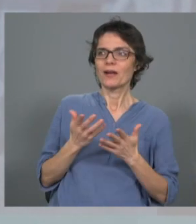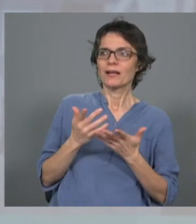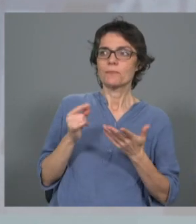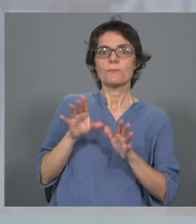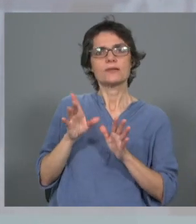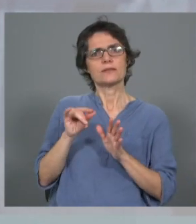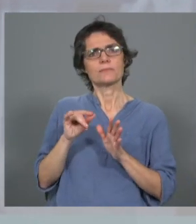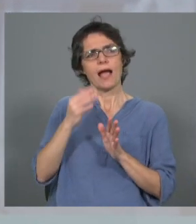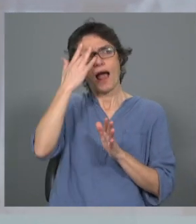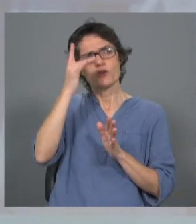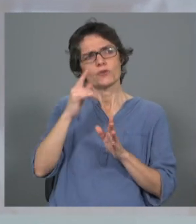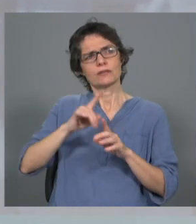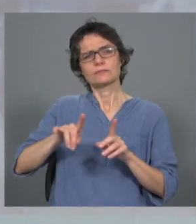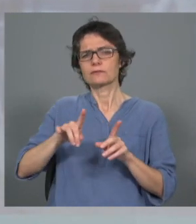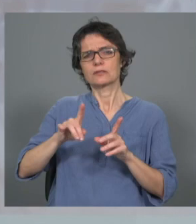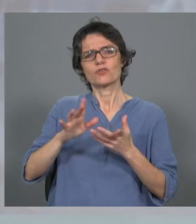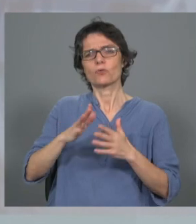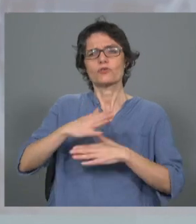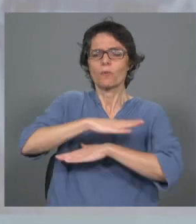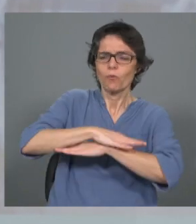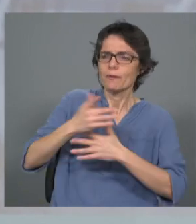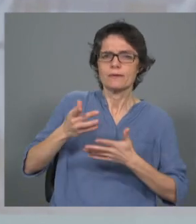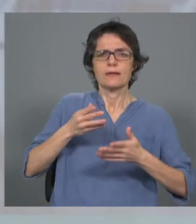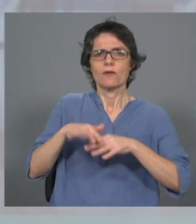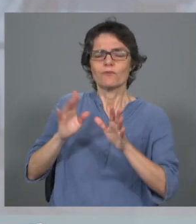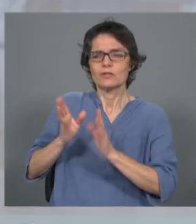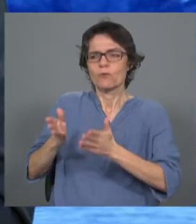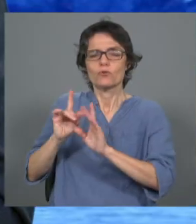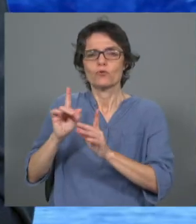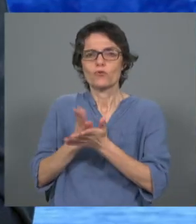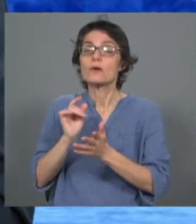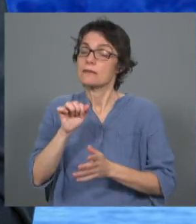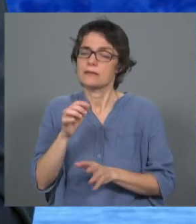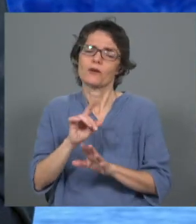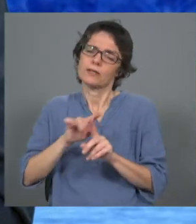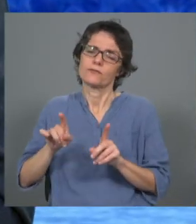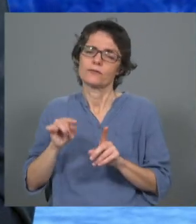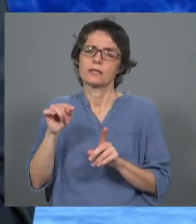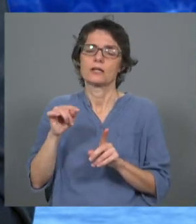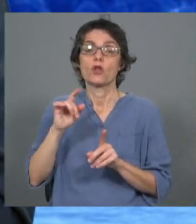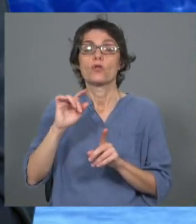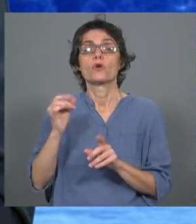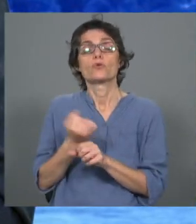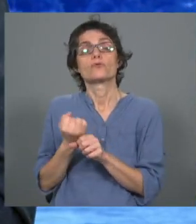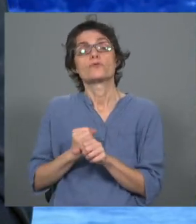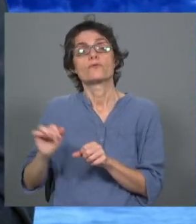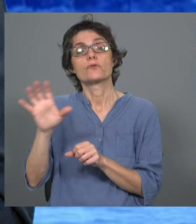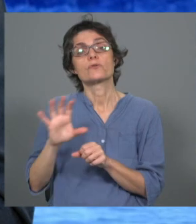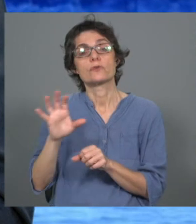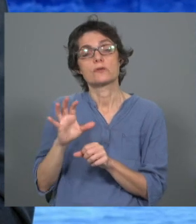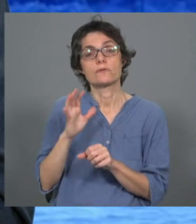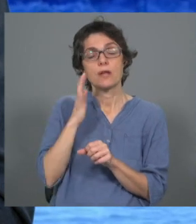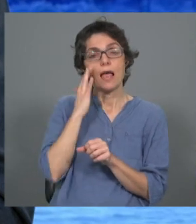deste conceito, Sim. não é? Já se fez um caminho considerável. Sim. Nesta... Nós temos no Serviço Nacional procurado muito que a formação que